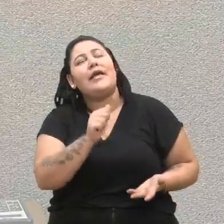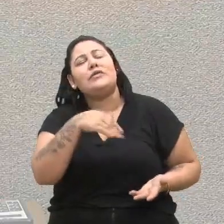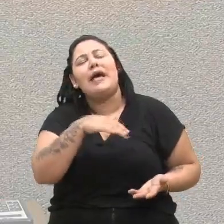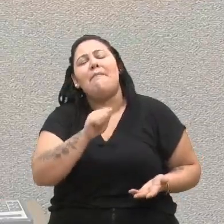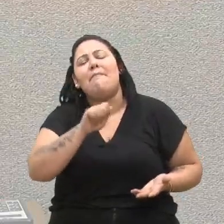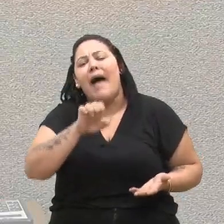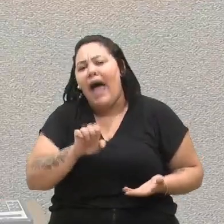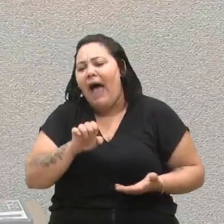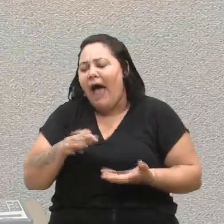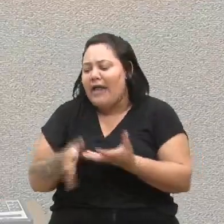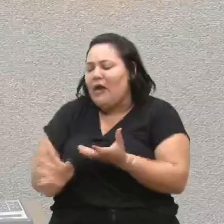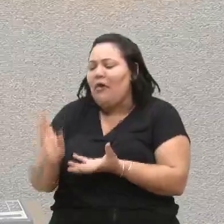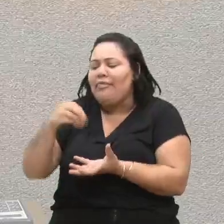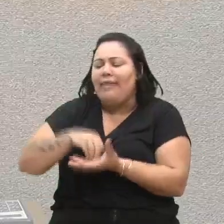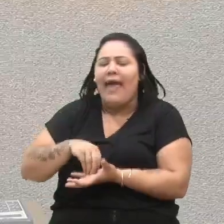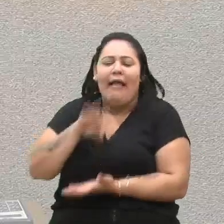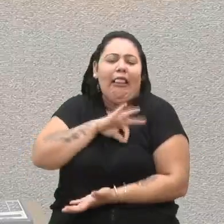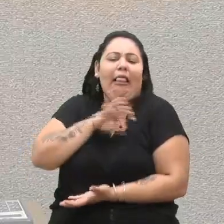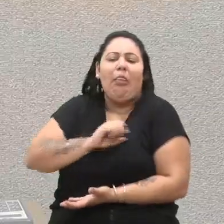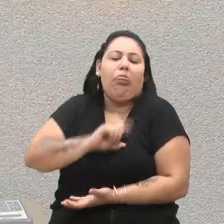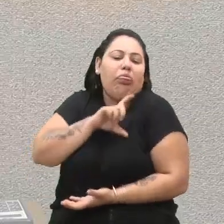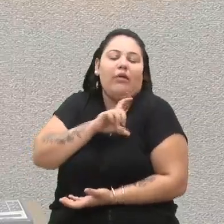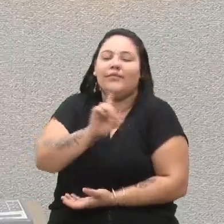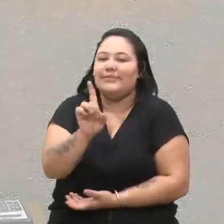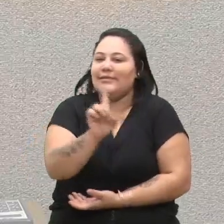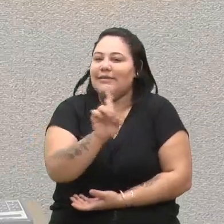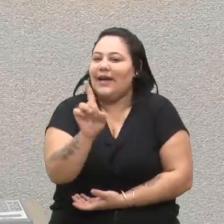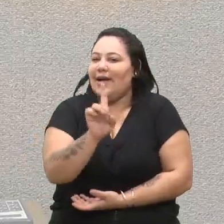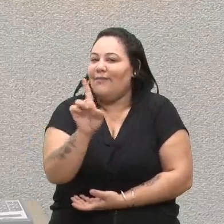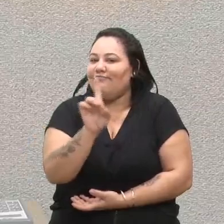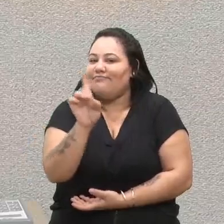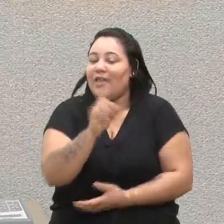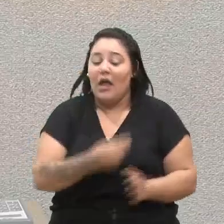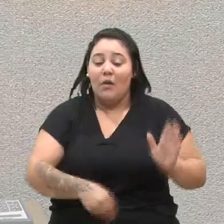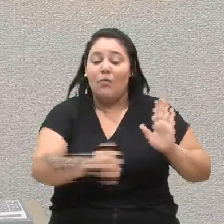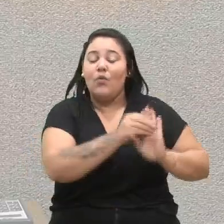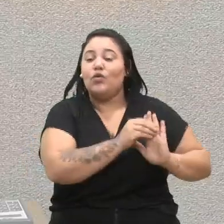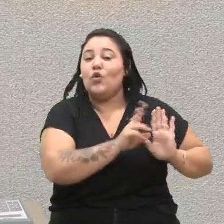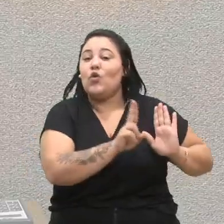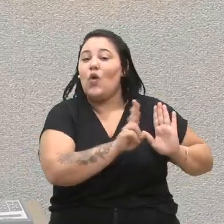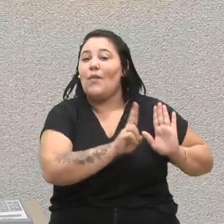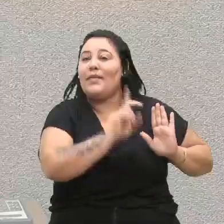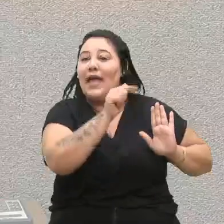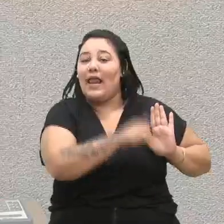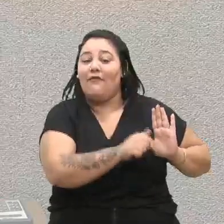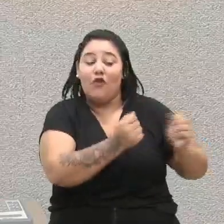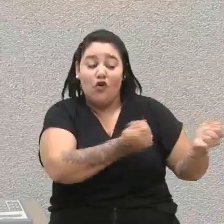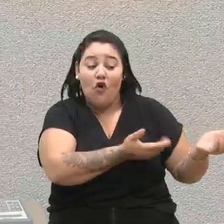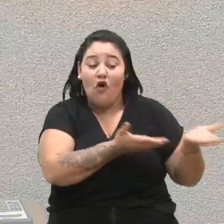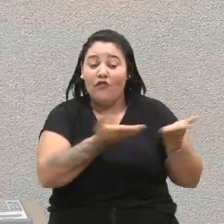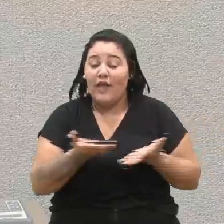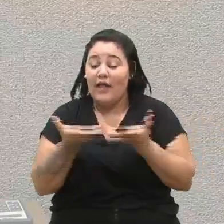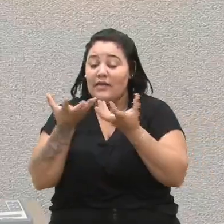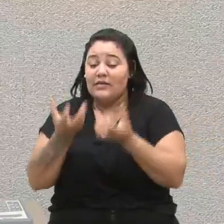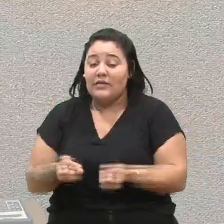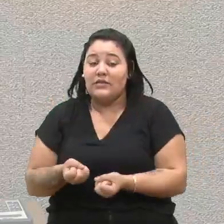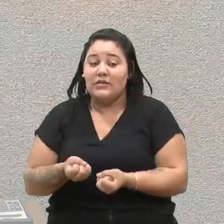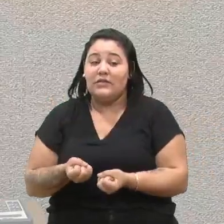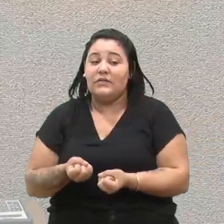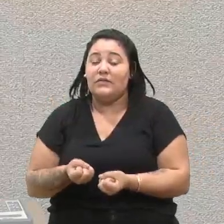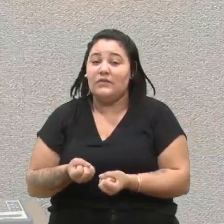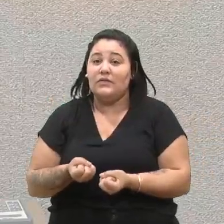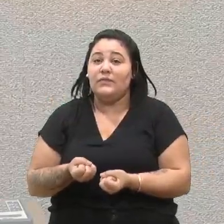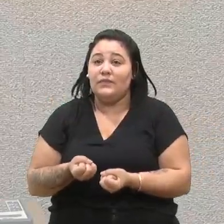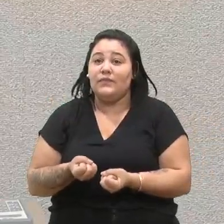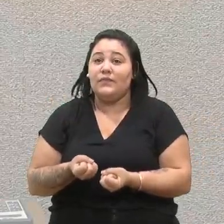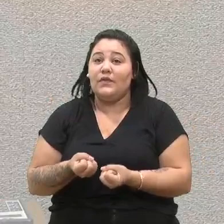está ganhando um monte de dinheiro, não sei. Não, ela colocou o nome dela, não colocou o nome dela, foi convidada, aceitou esse desafio, e isso